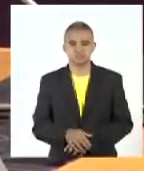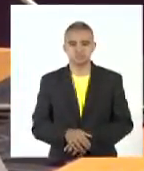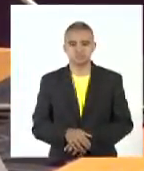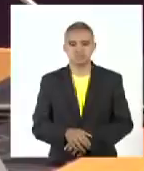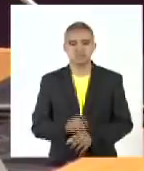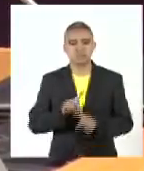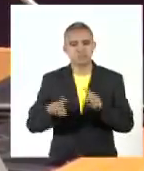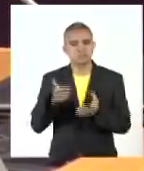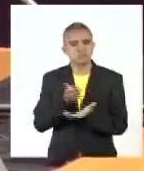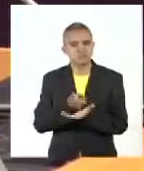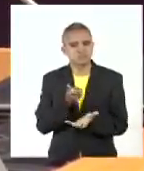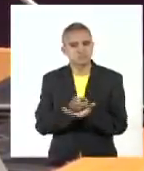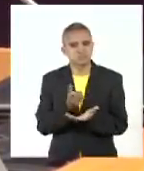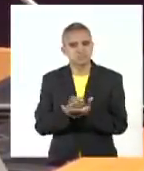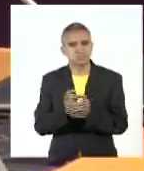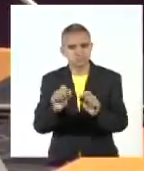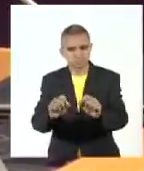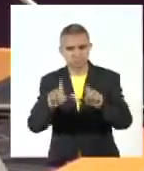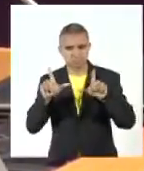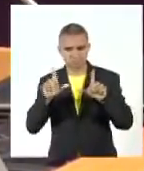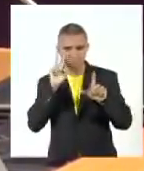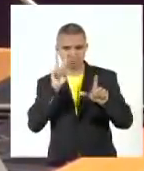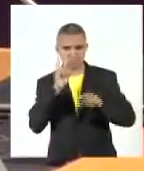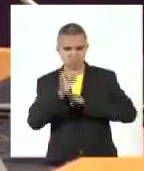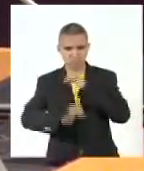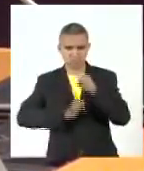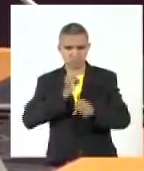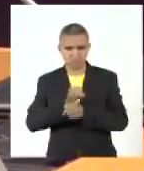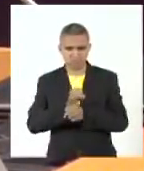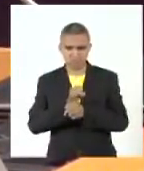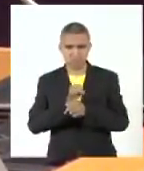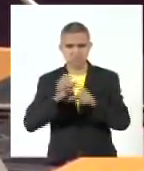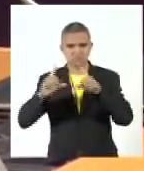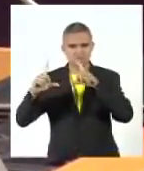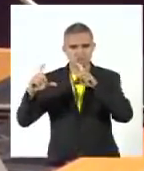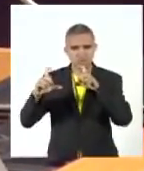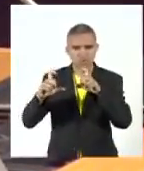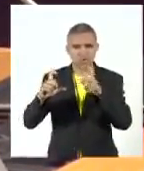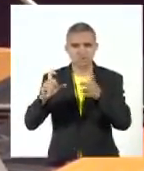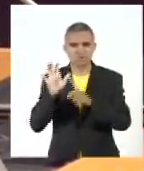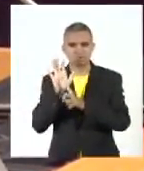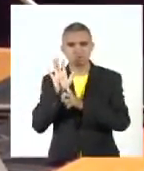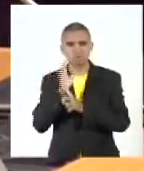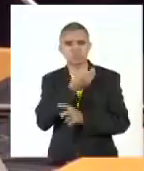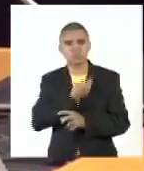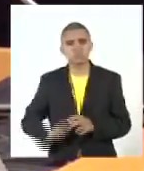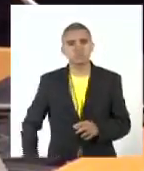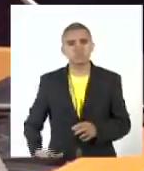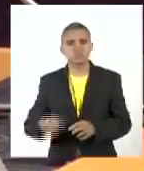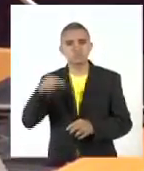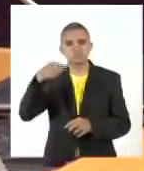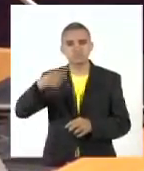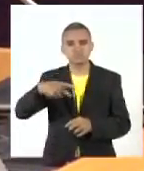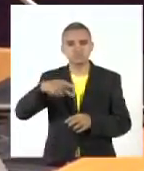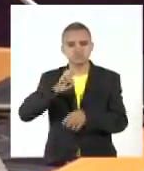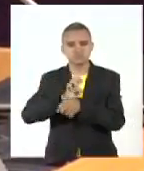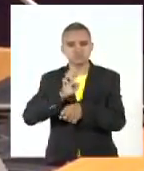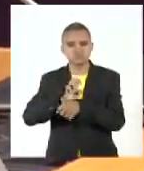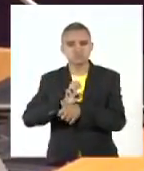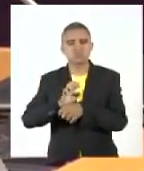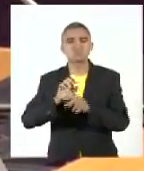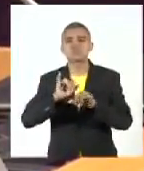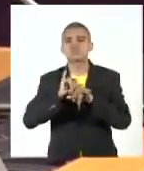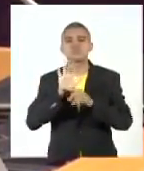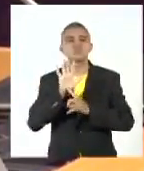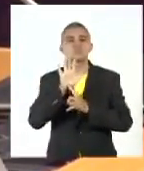nos blogs uma foto, enfim, do governo do Estado, fazendo uma